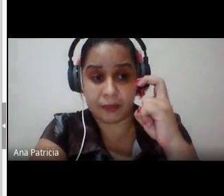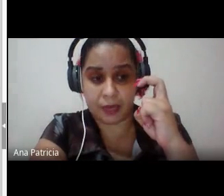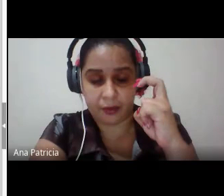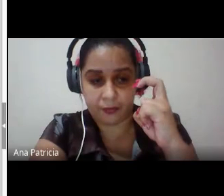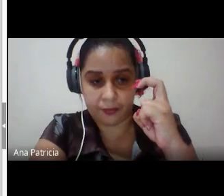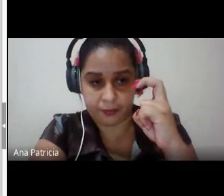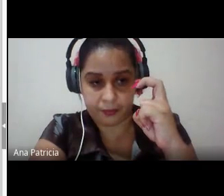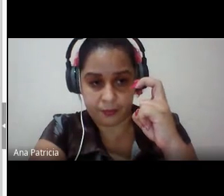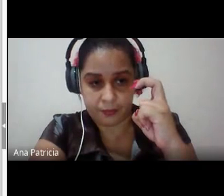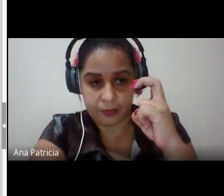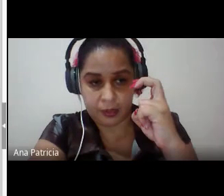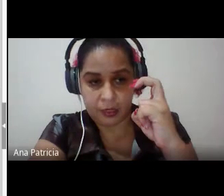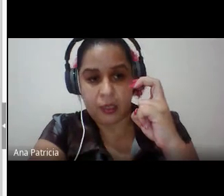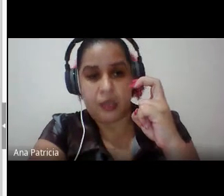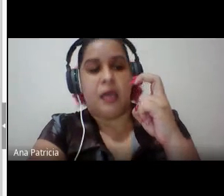a lembrar.